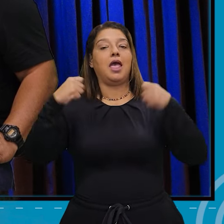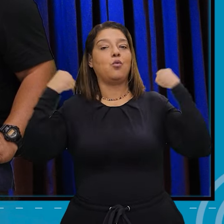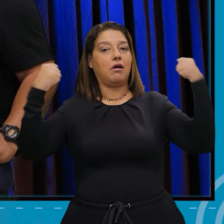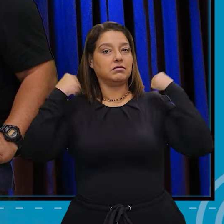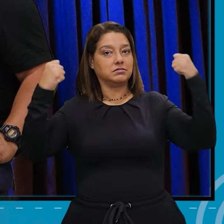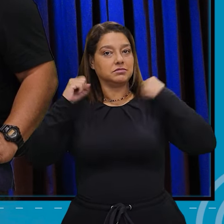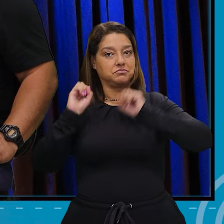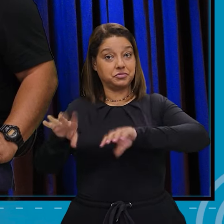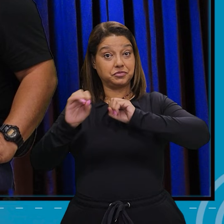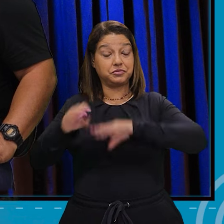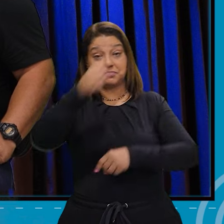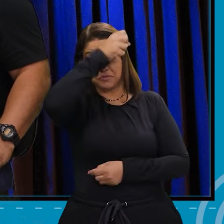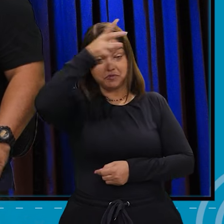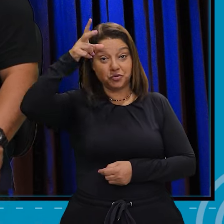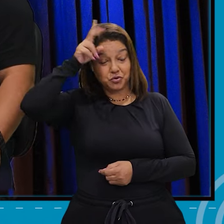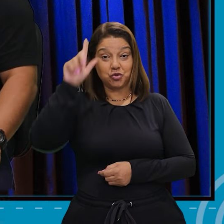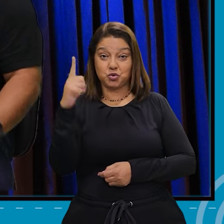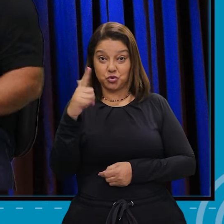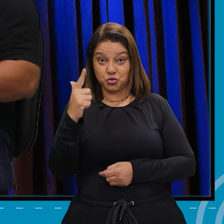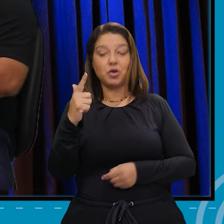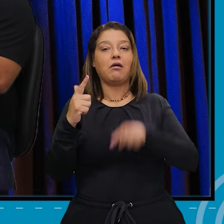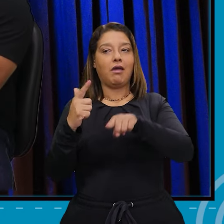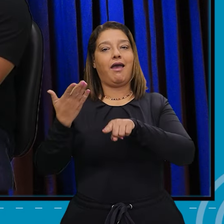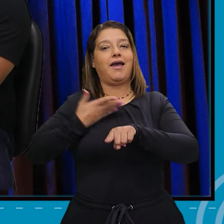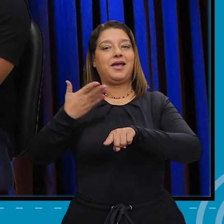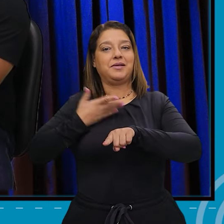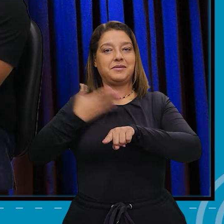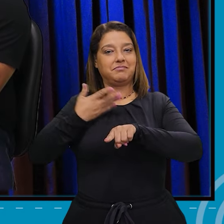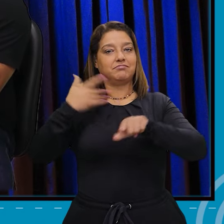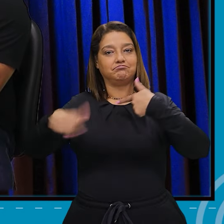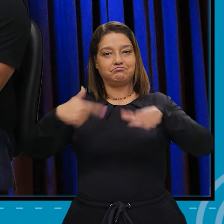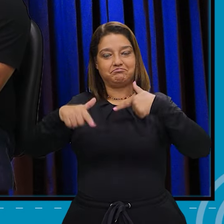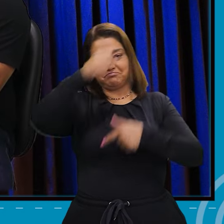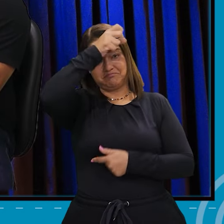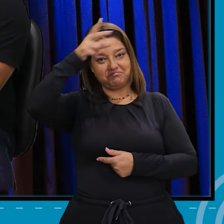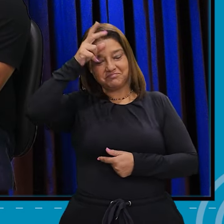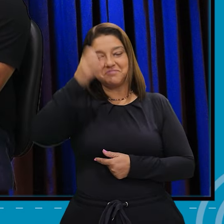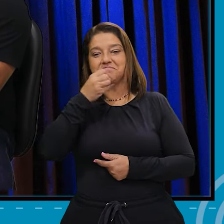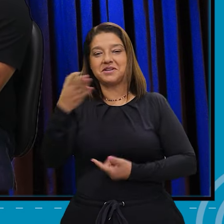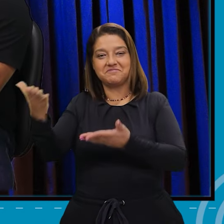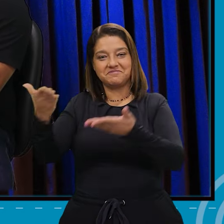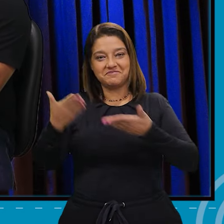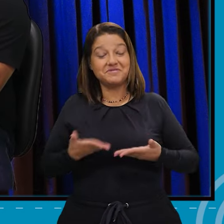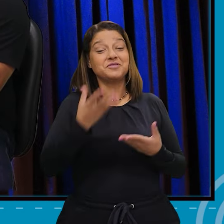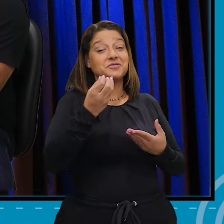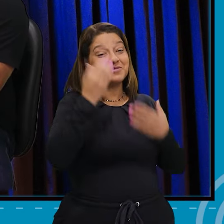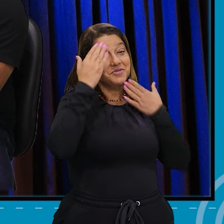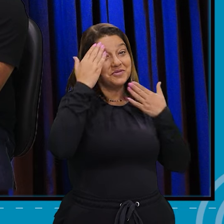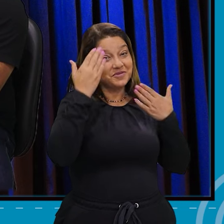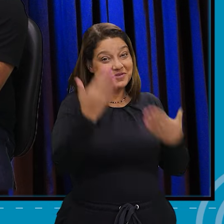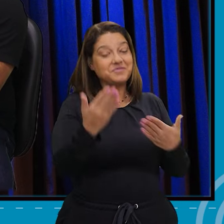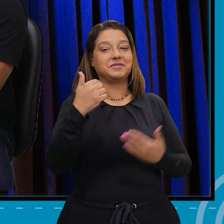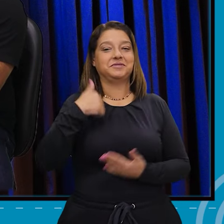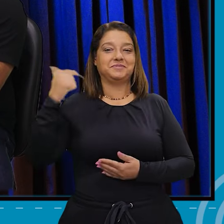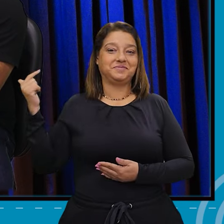Educação Física da Rede Municipal de Goiânia, nosso colega de rede. Bem-vindo, professor. Muito obrigado, Tete Ribeiro. É um